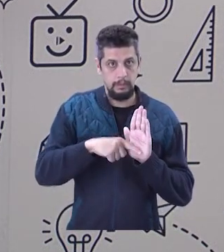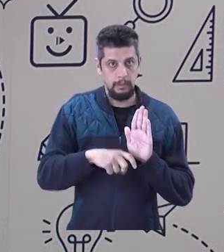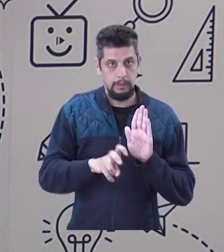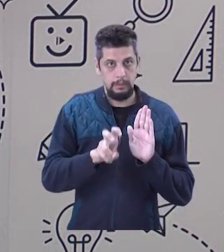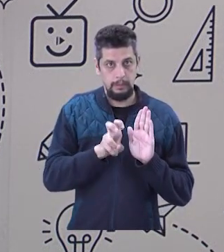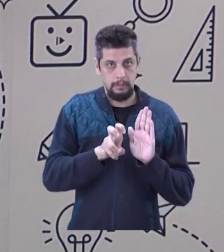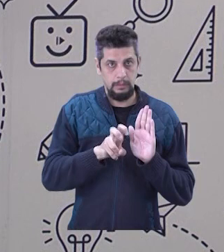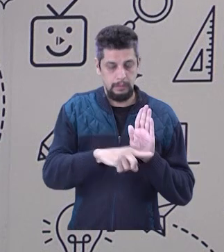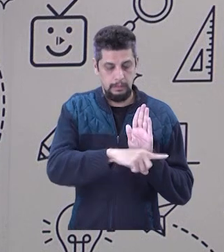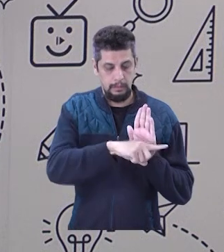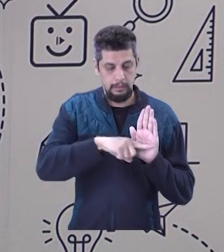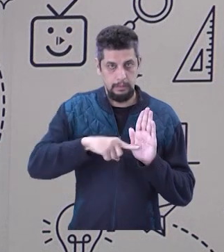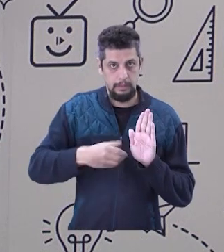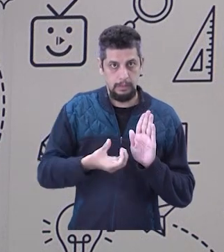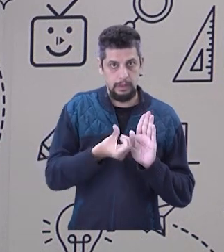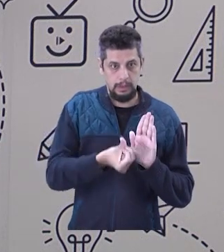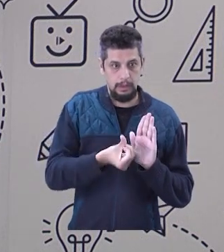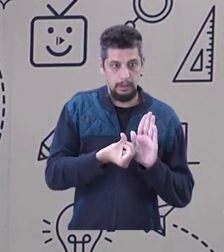Cinco.